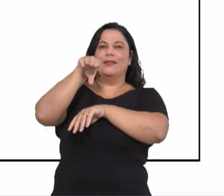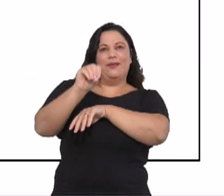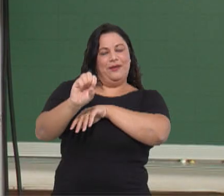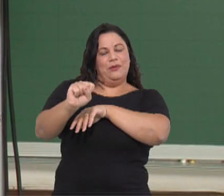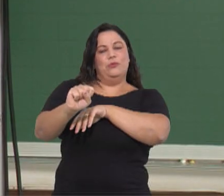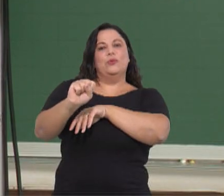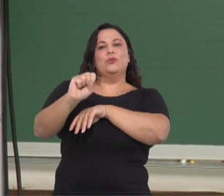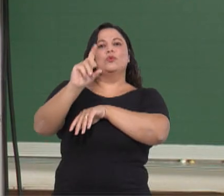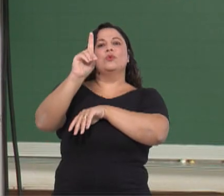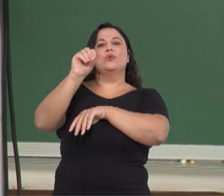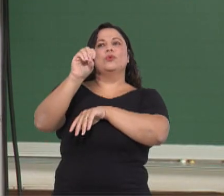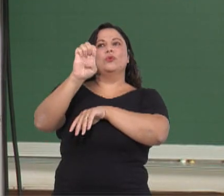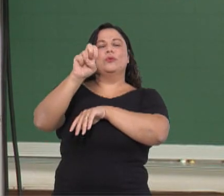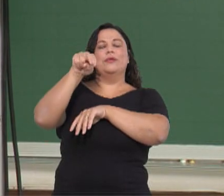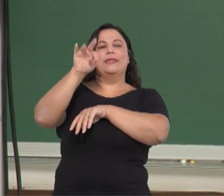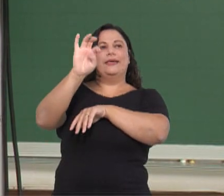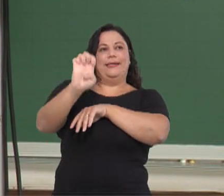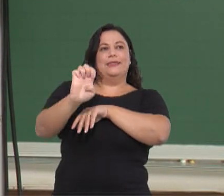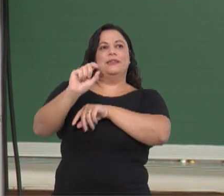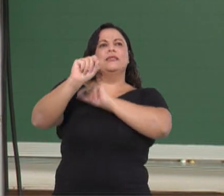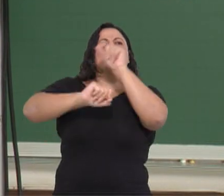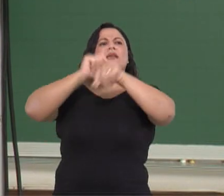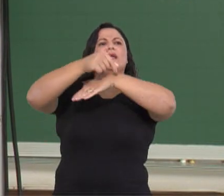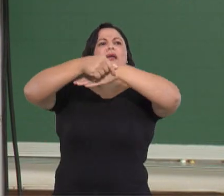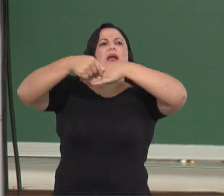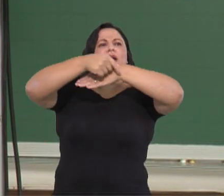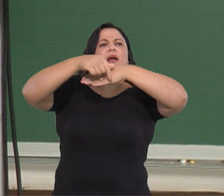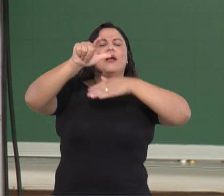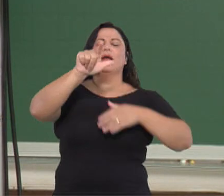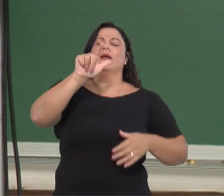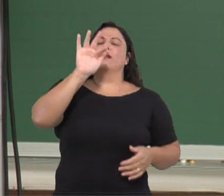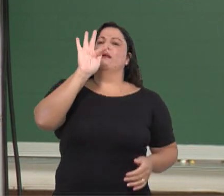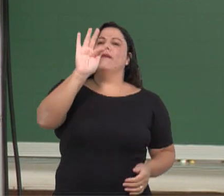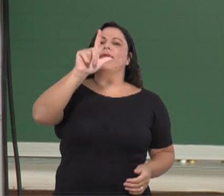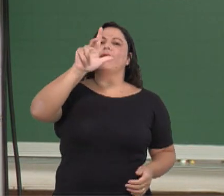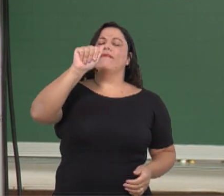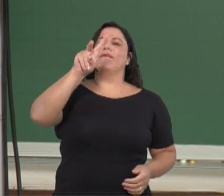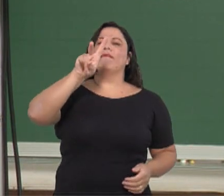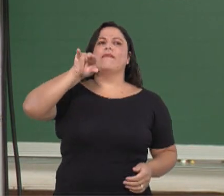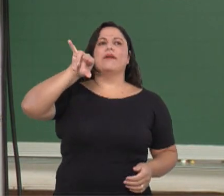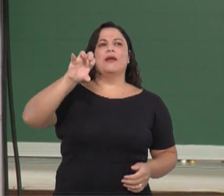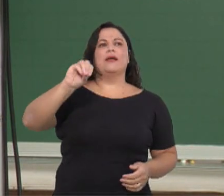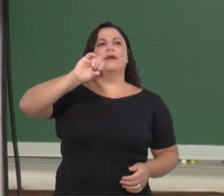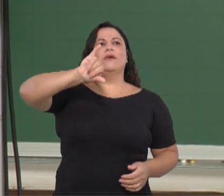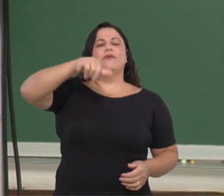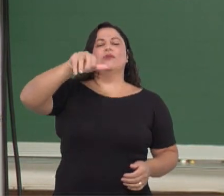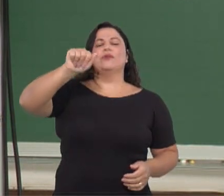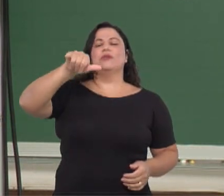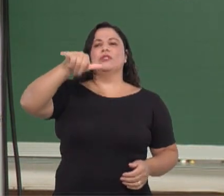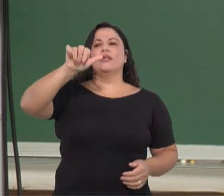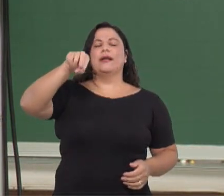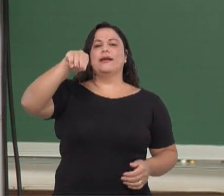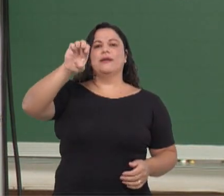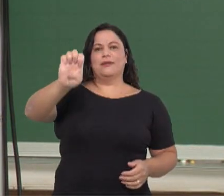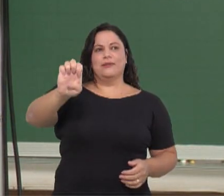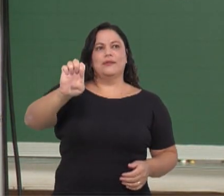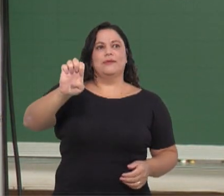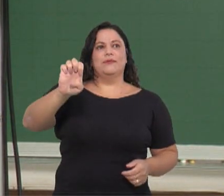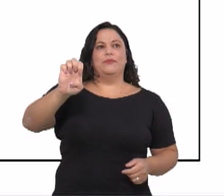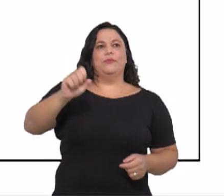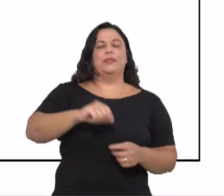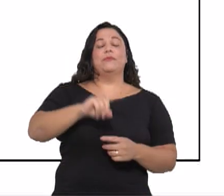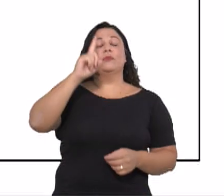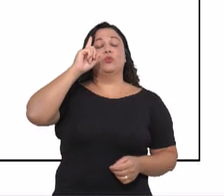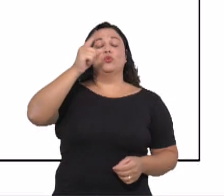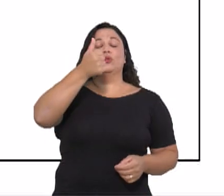14/4/2020, às 14h37 foi o tempo que foi postado. Pergunta para a gente